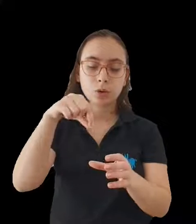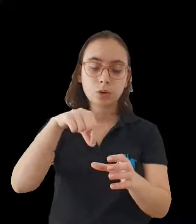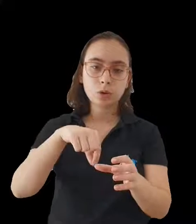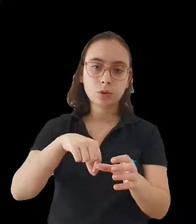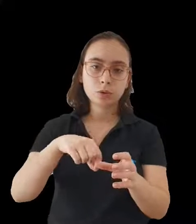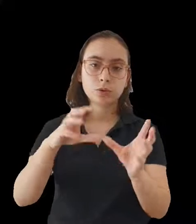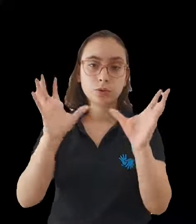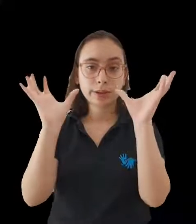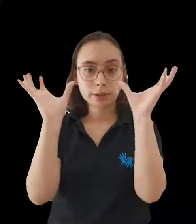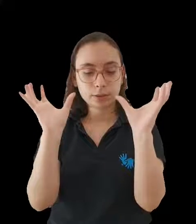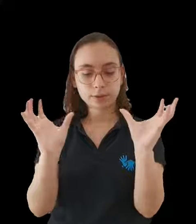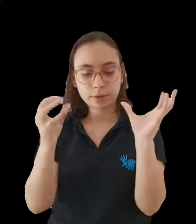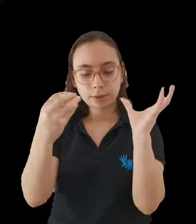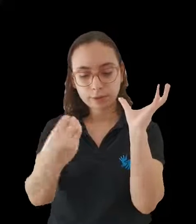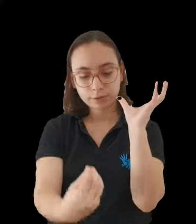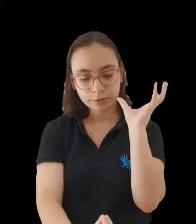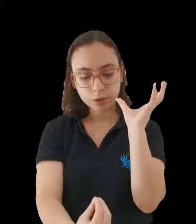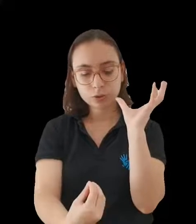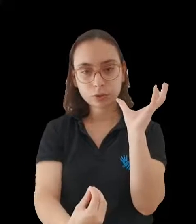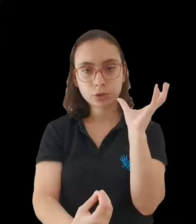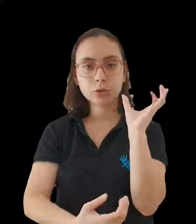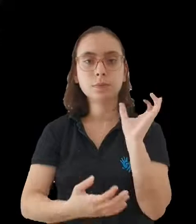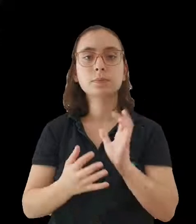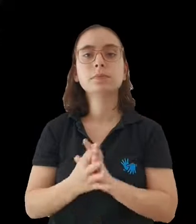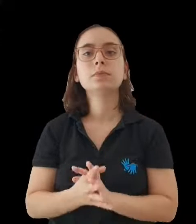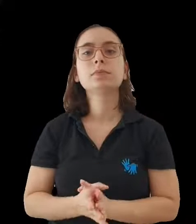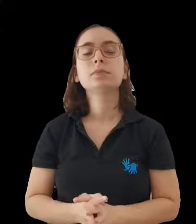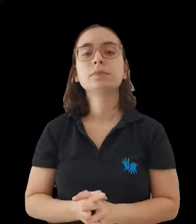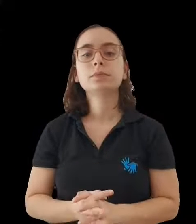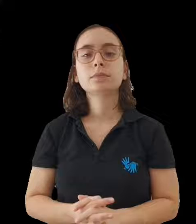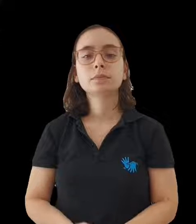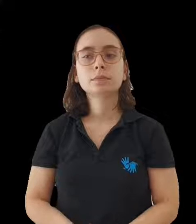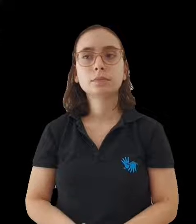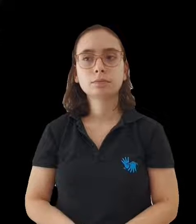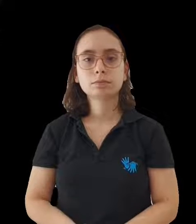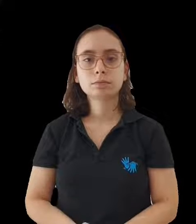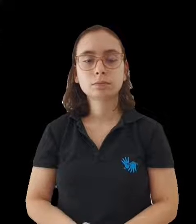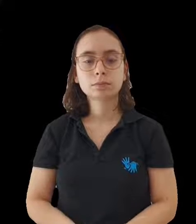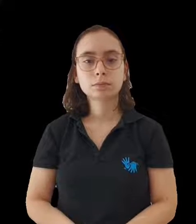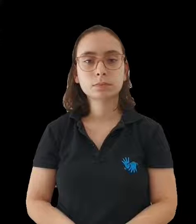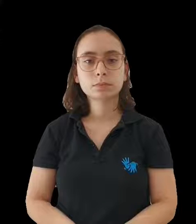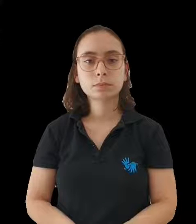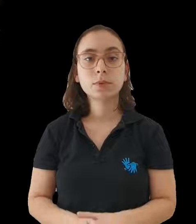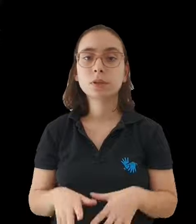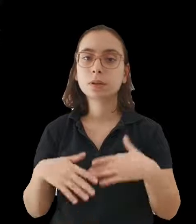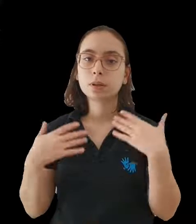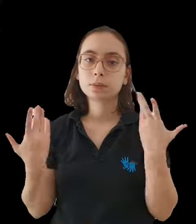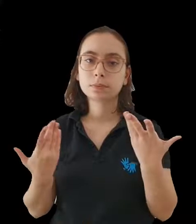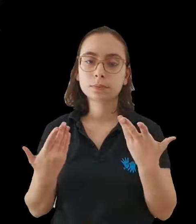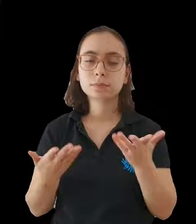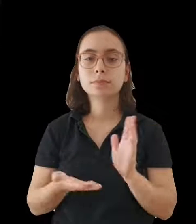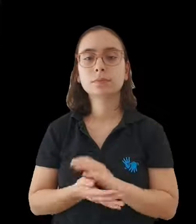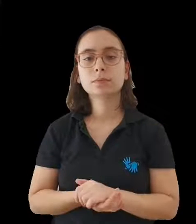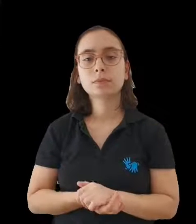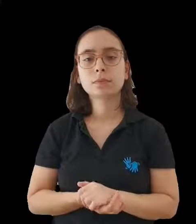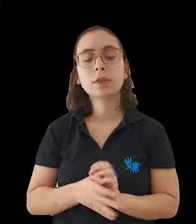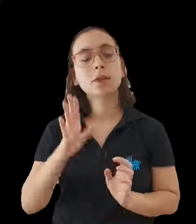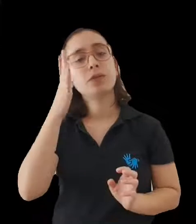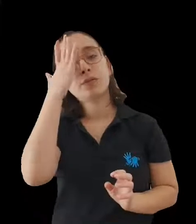na frente do castelo. Olha. Viu? Então, a gente tem que